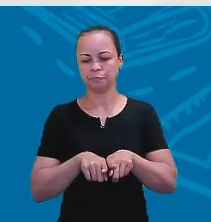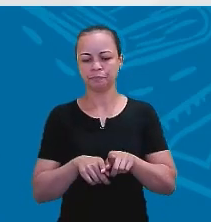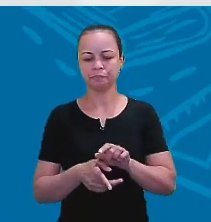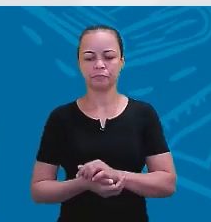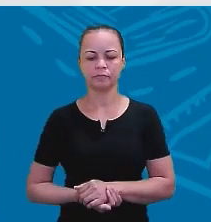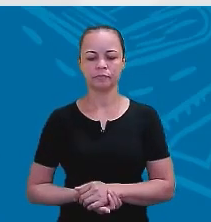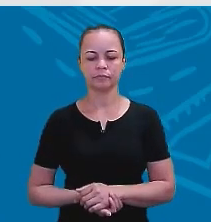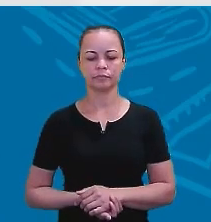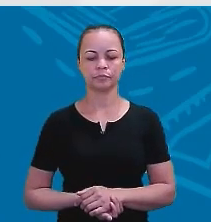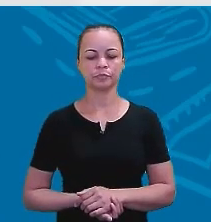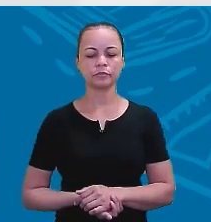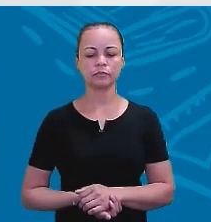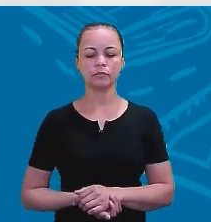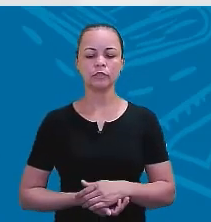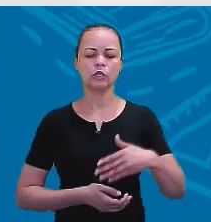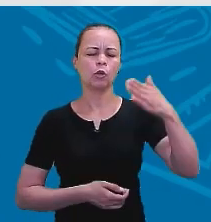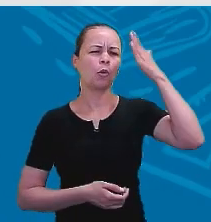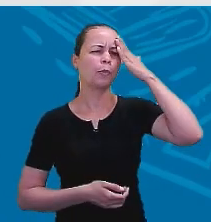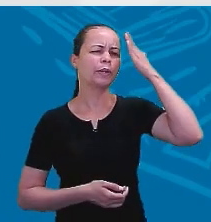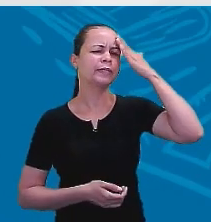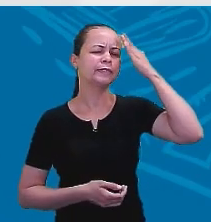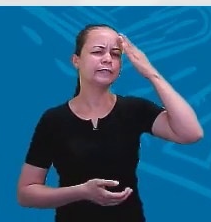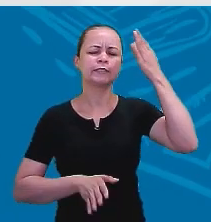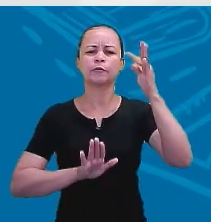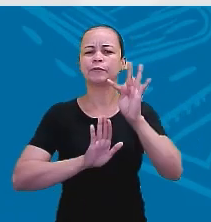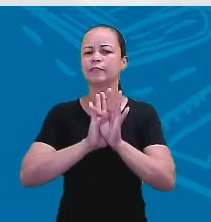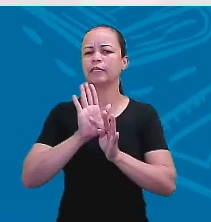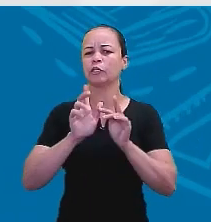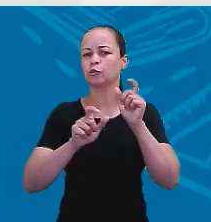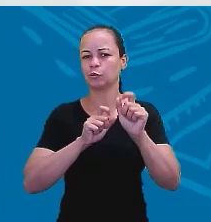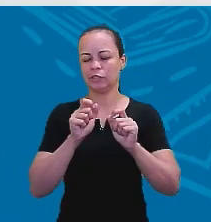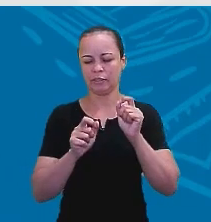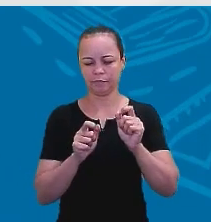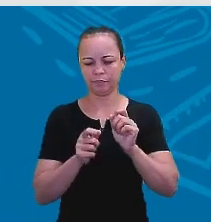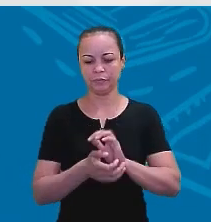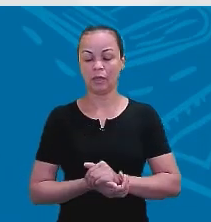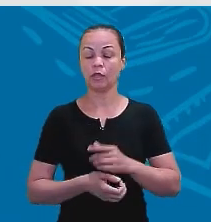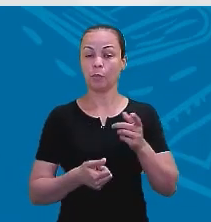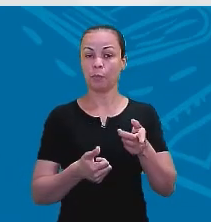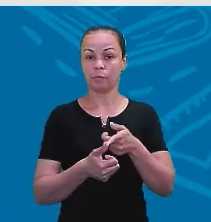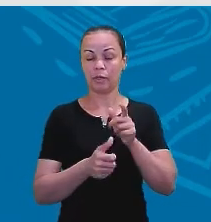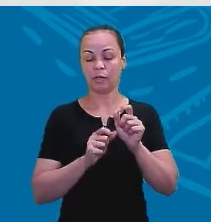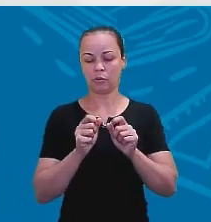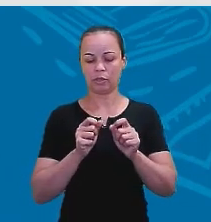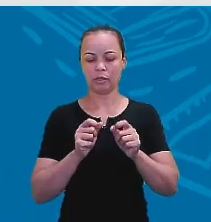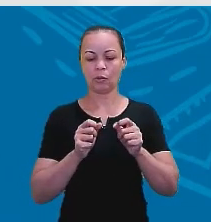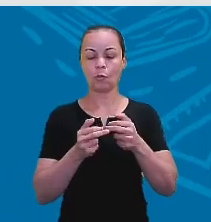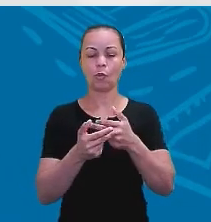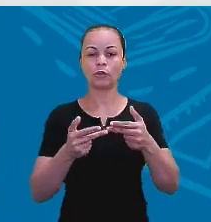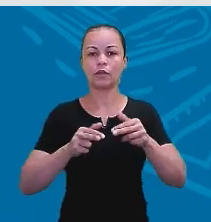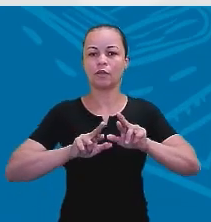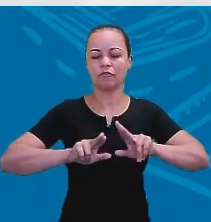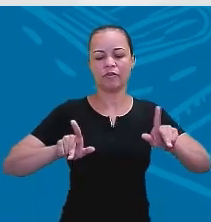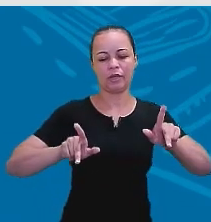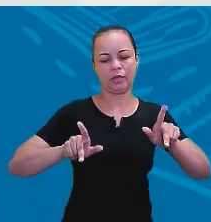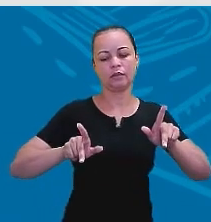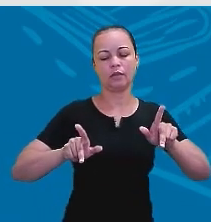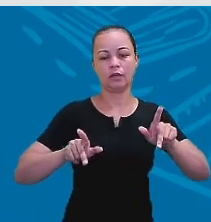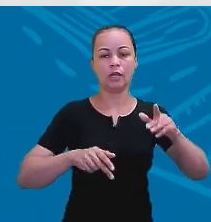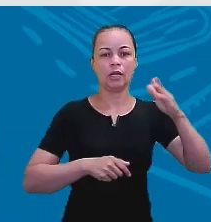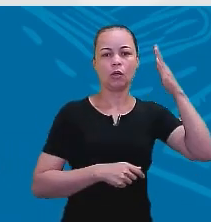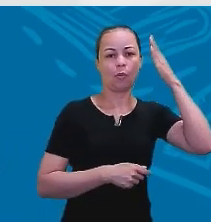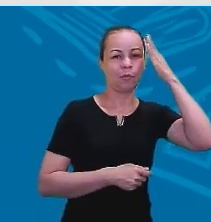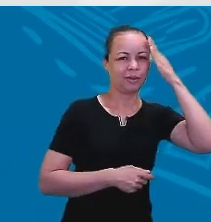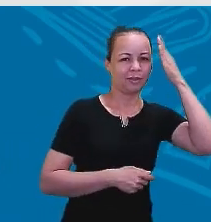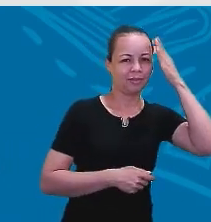Então, o que é compreensão e interpretação de texto? Então, primeiramente, são coisas diferentes.